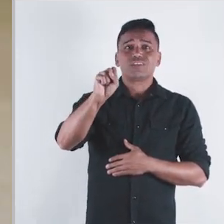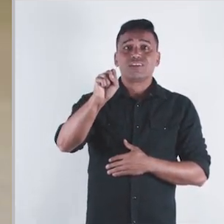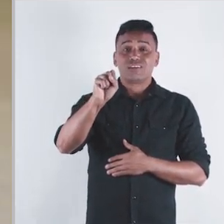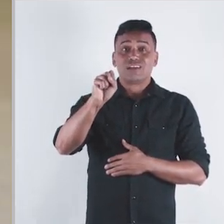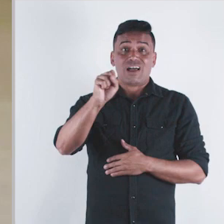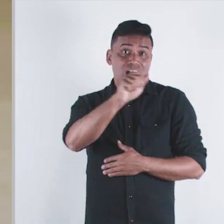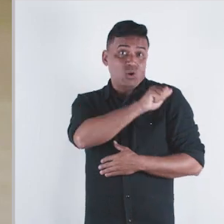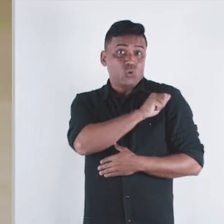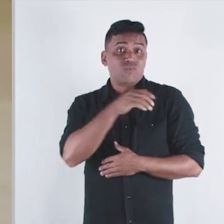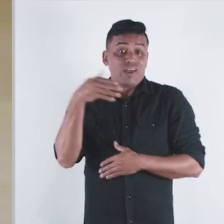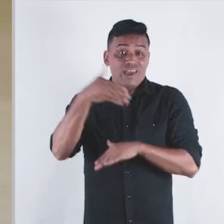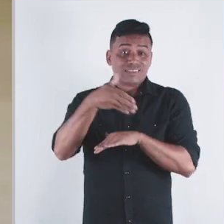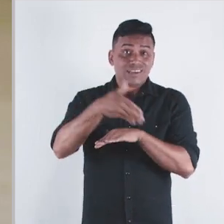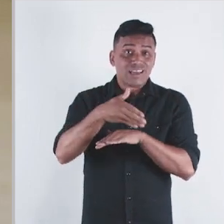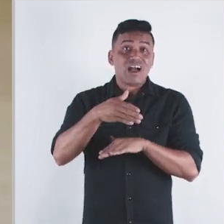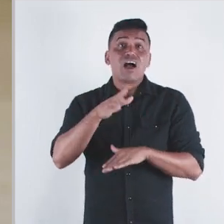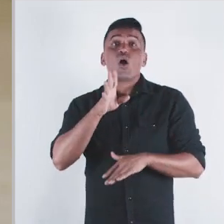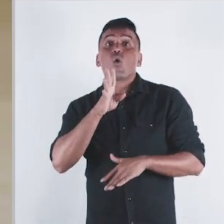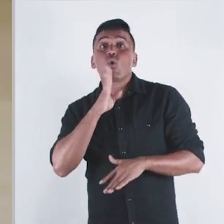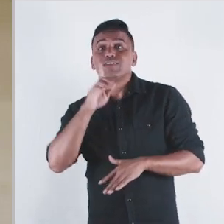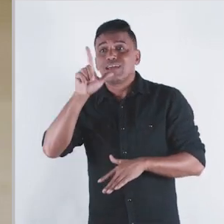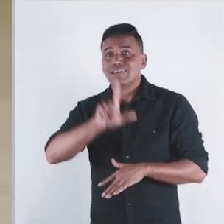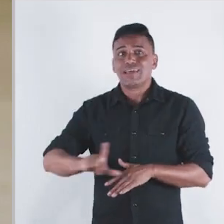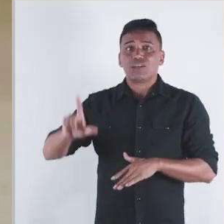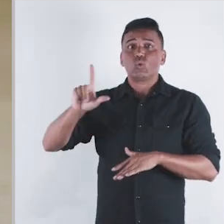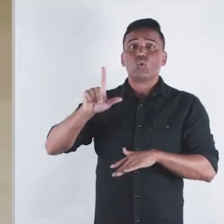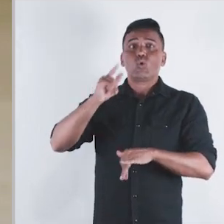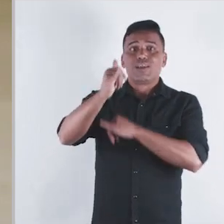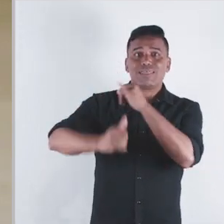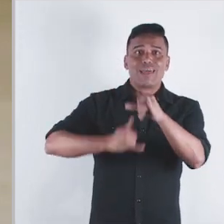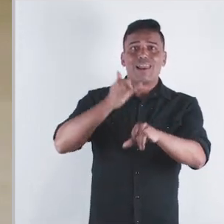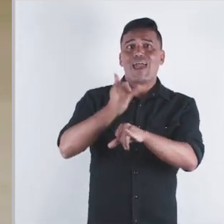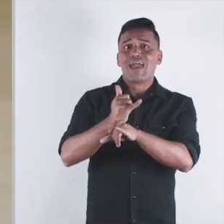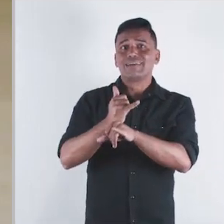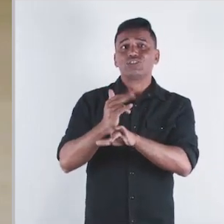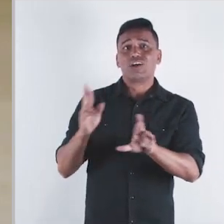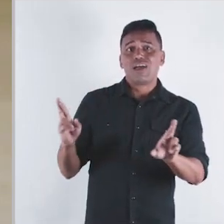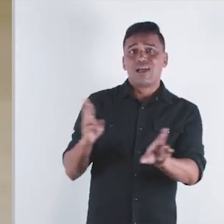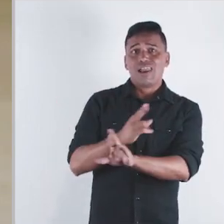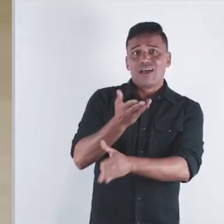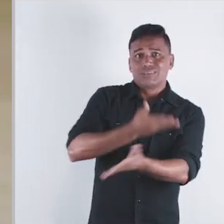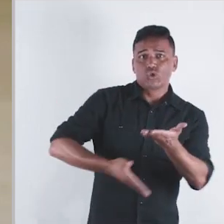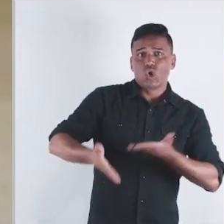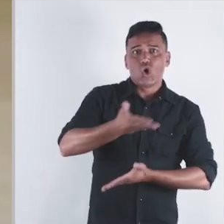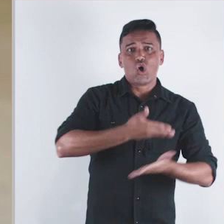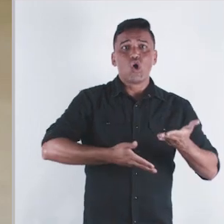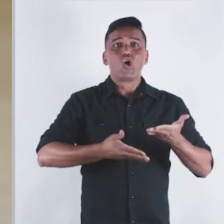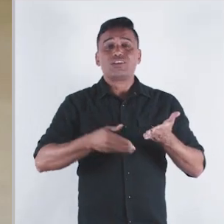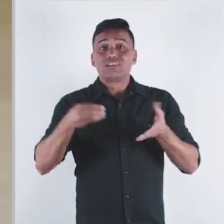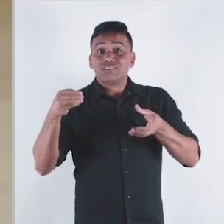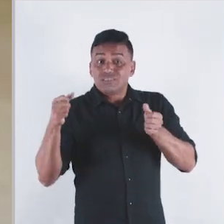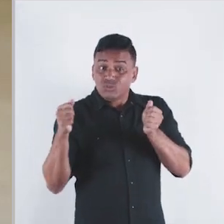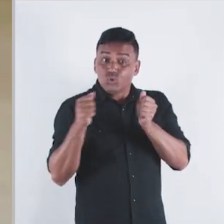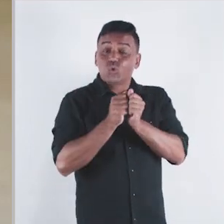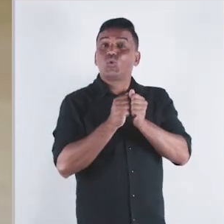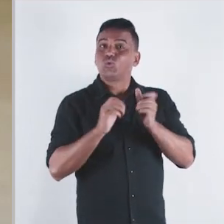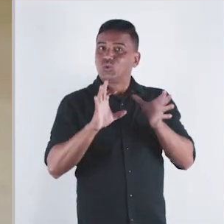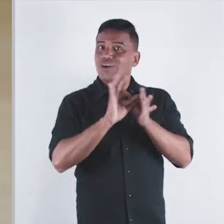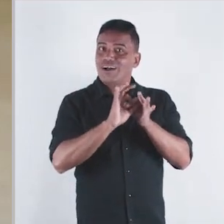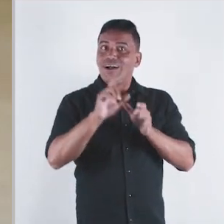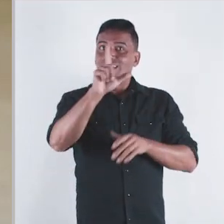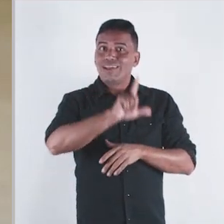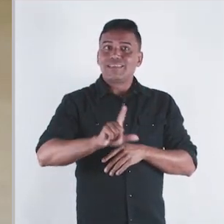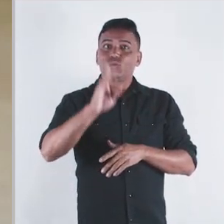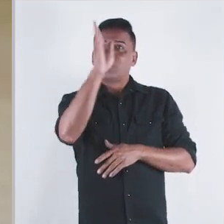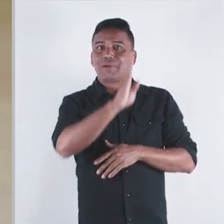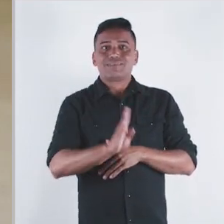digital, entender o que ela é, como ela funciona e de que maneira ela se relaciona com a literatura brasileira que não é digital,